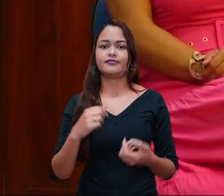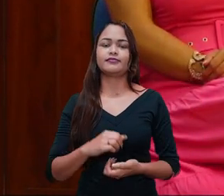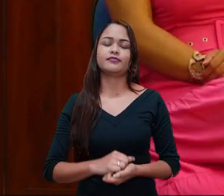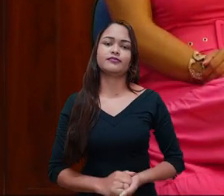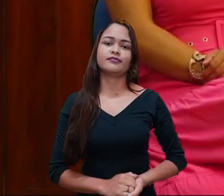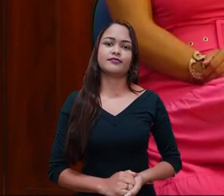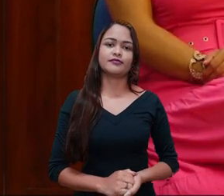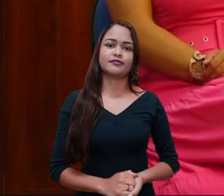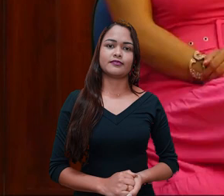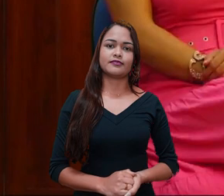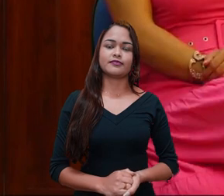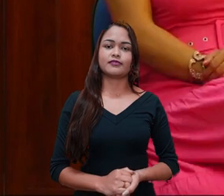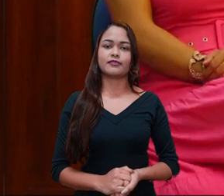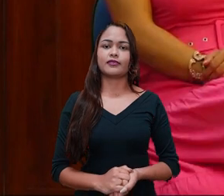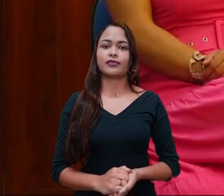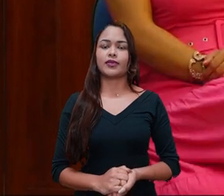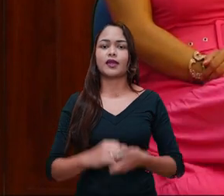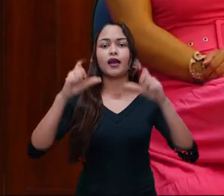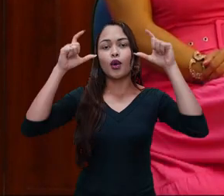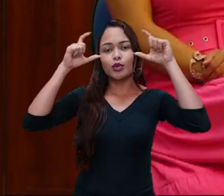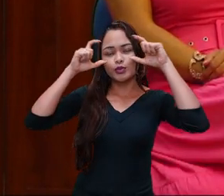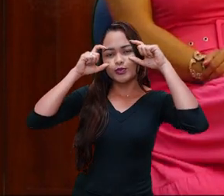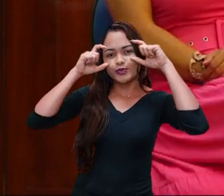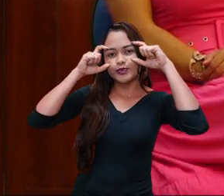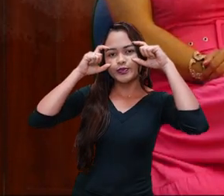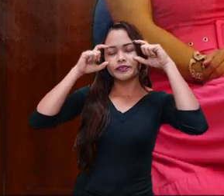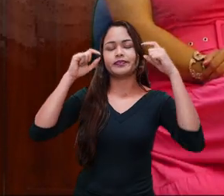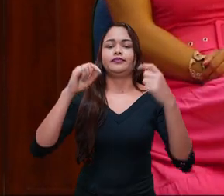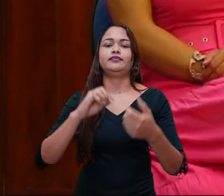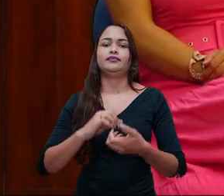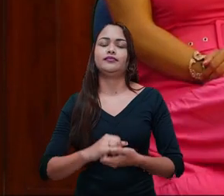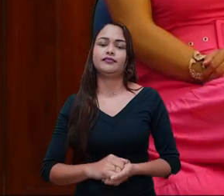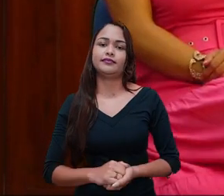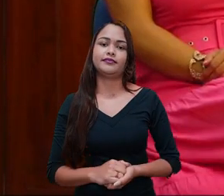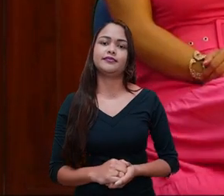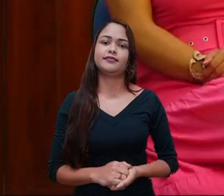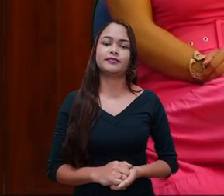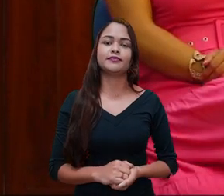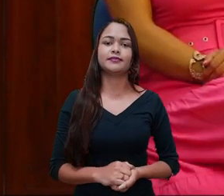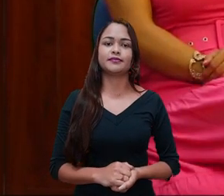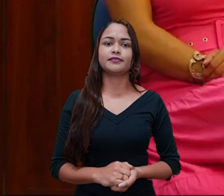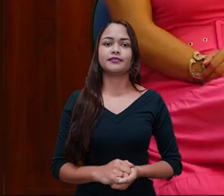crespos, estou usando no momento óculos grau, com detalhes de onça,